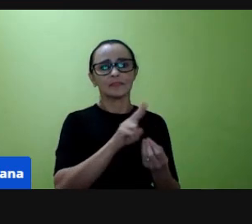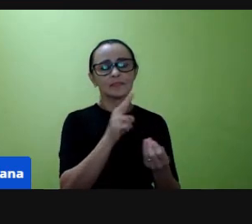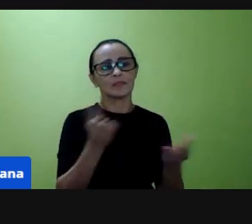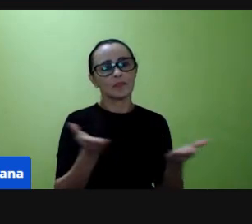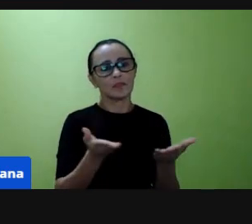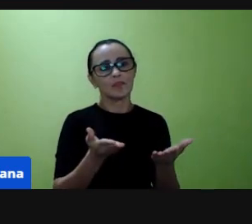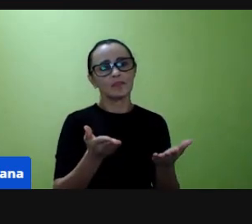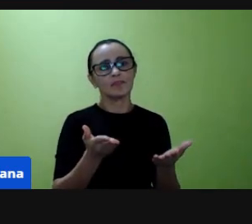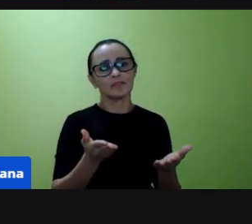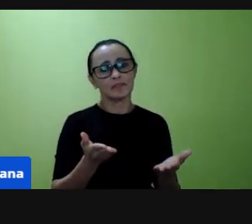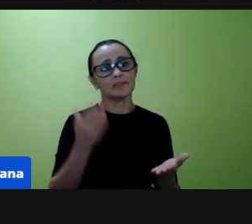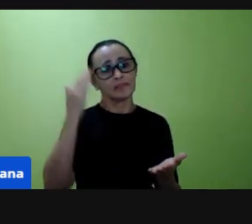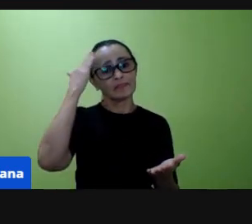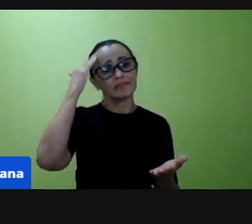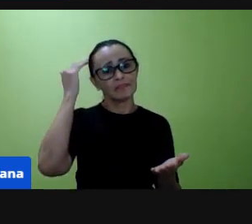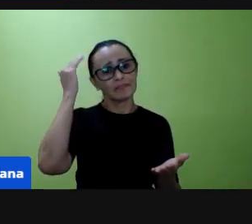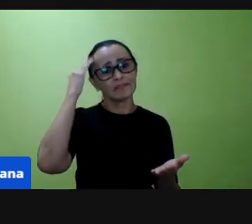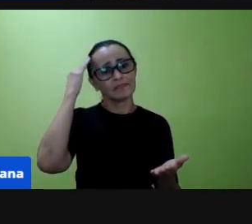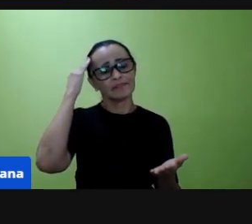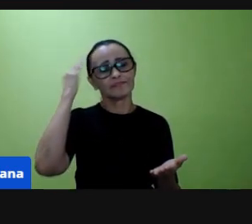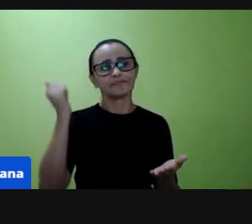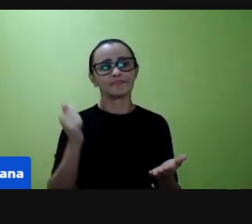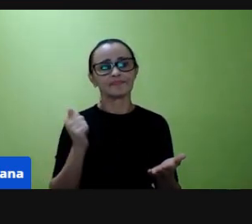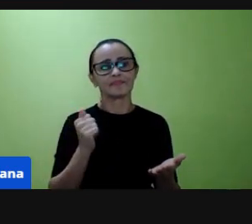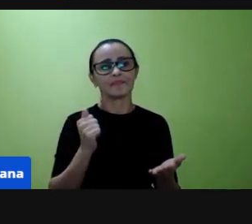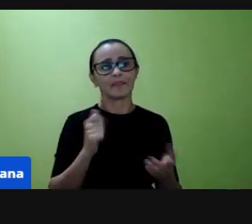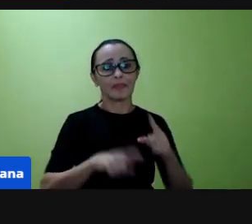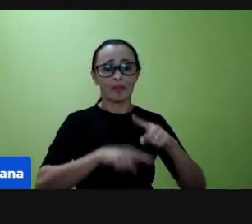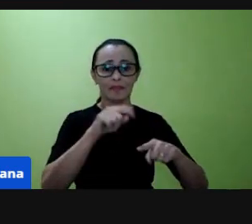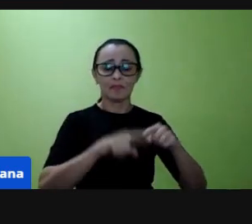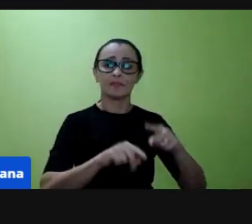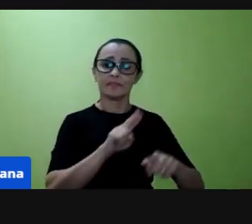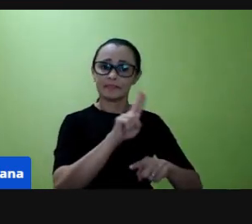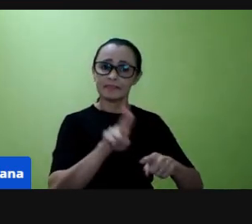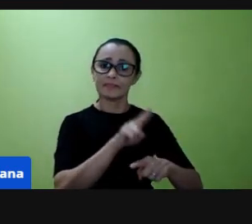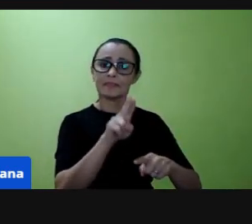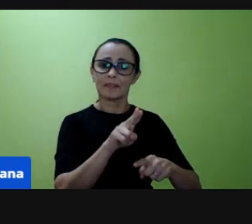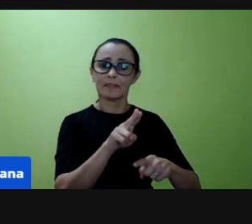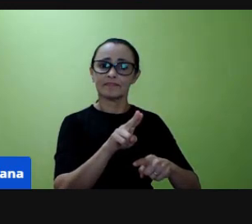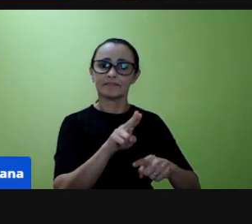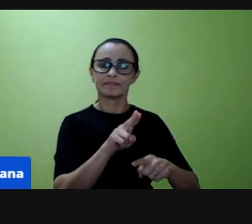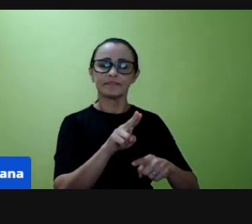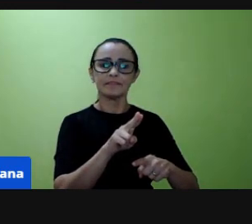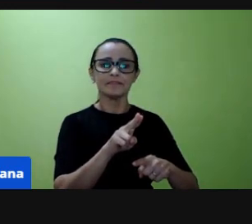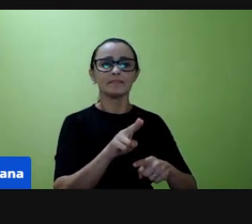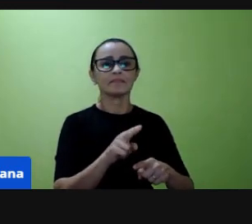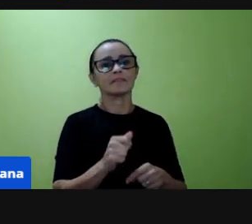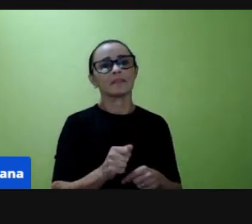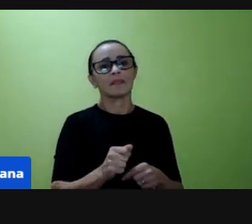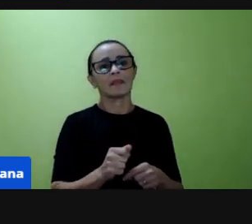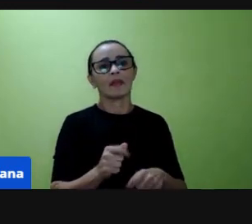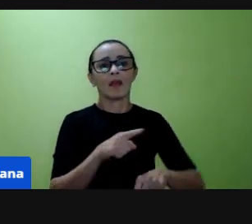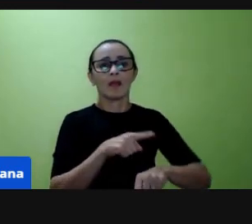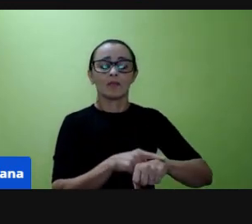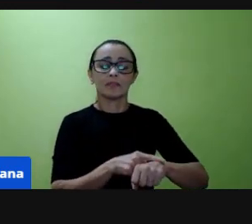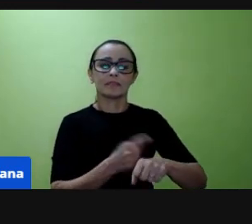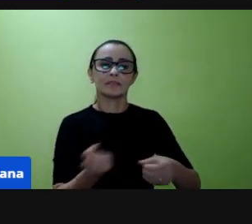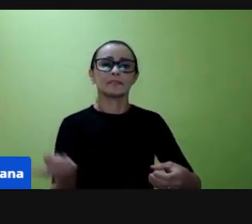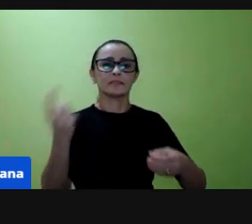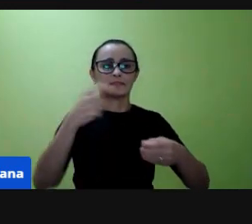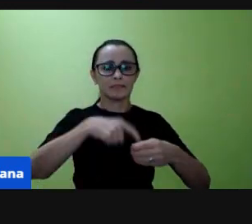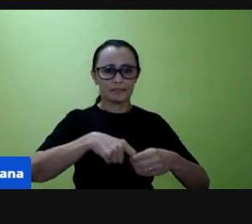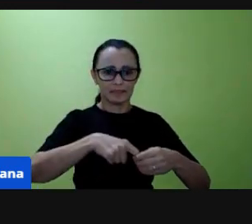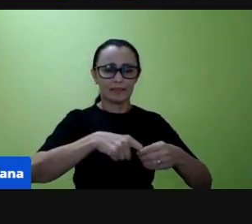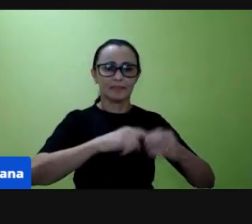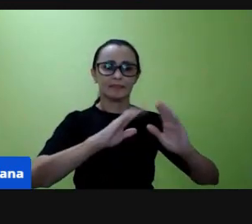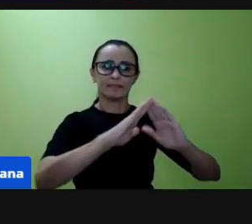ser uma ferramenta. Eu entendo que quando ele voltar para a sala de aula, mesmo presencial, né, no caso, vai ser uma ferramenta que nós vamos usar